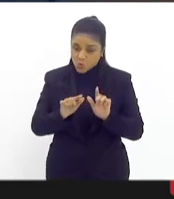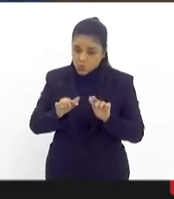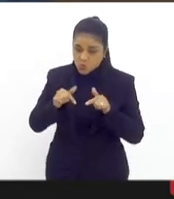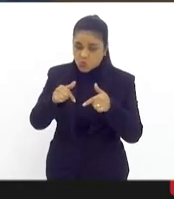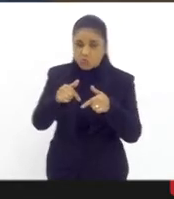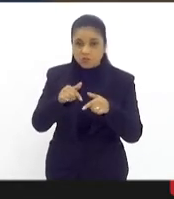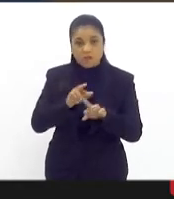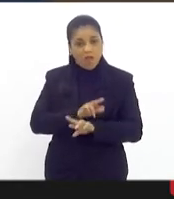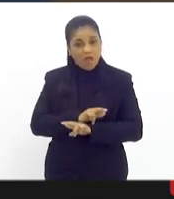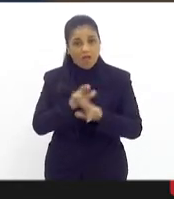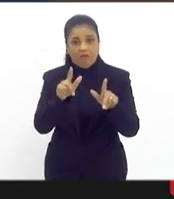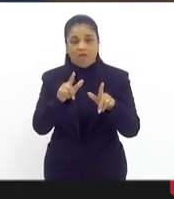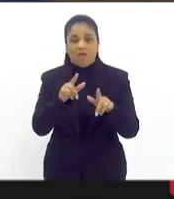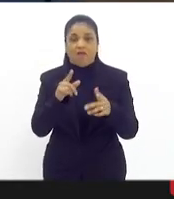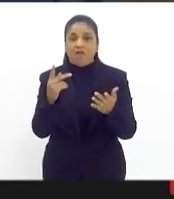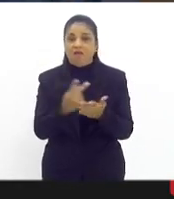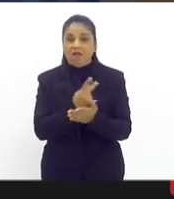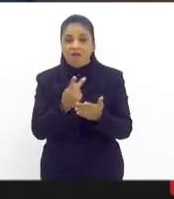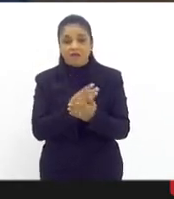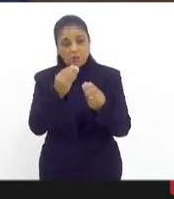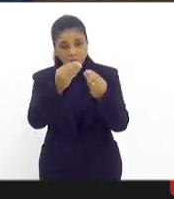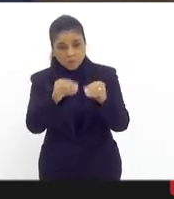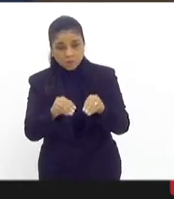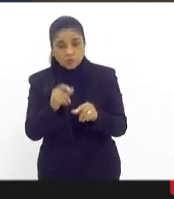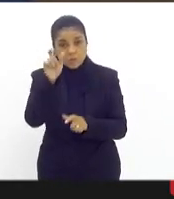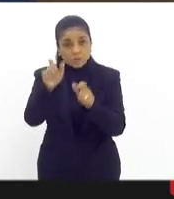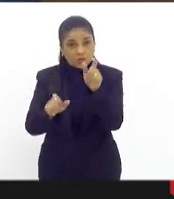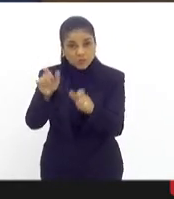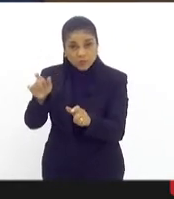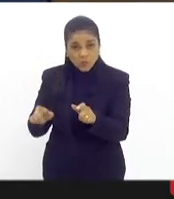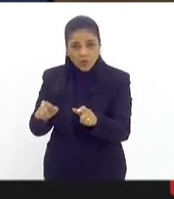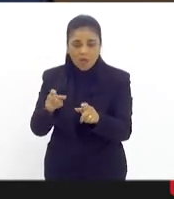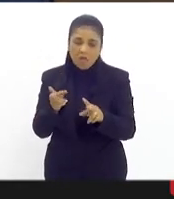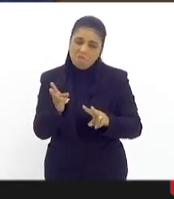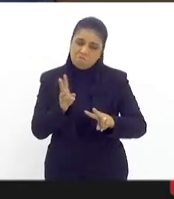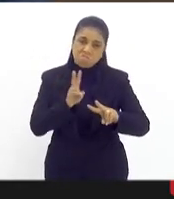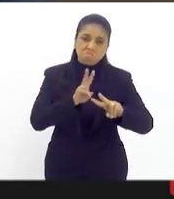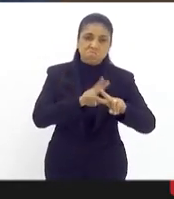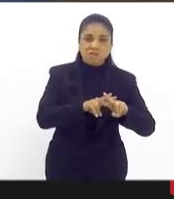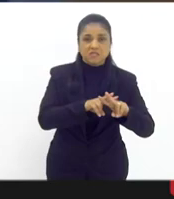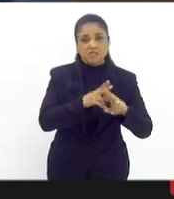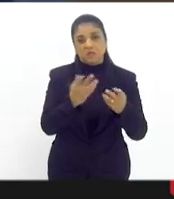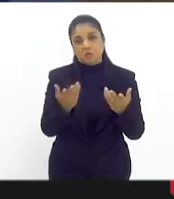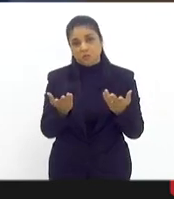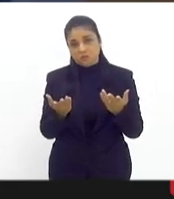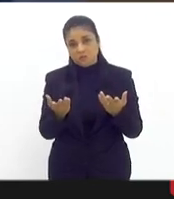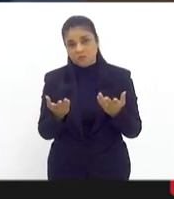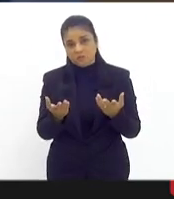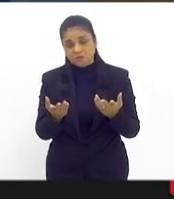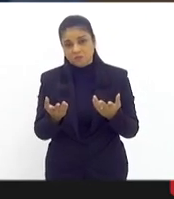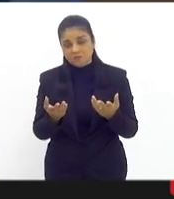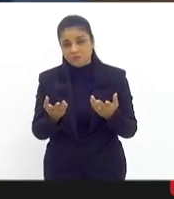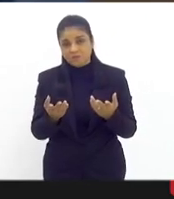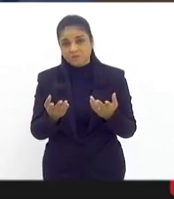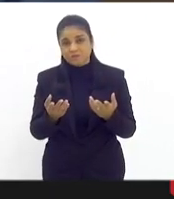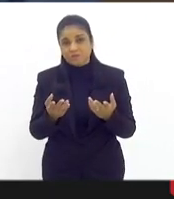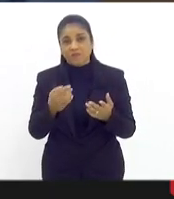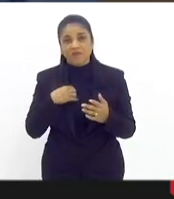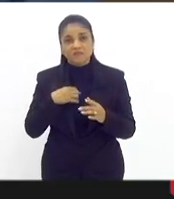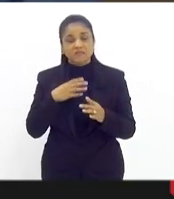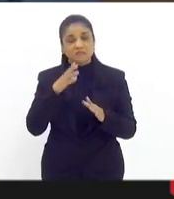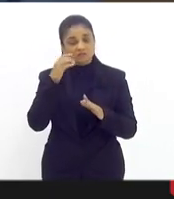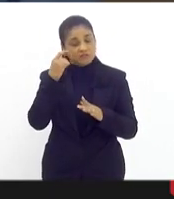vida de pessoas. Eu não acredito numa prisão dessas pessoas, né? Agora, nós, do ponto de vista estrutural, se